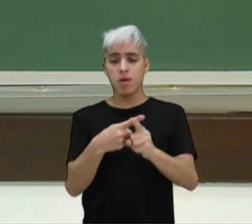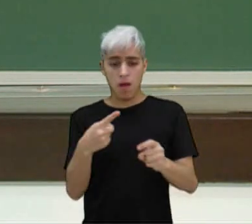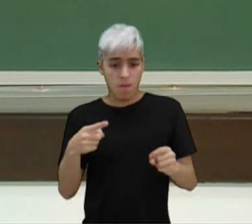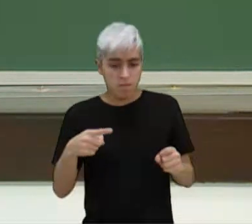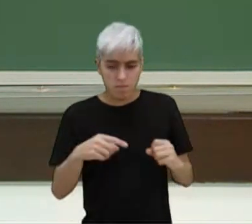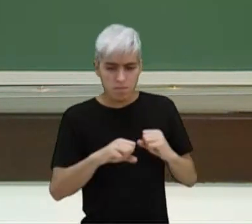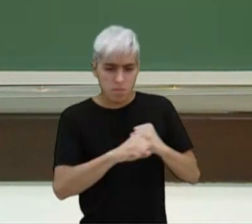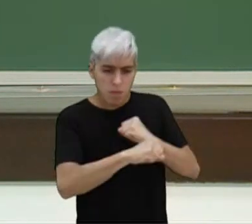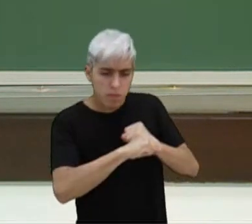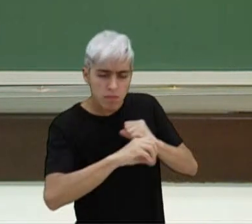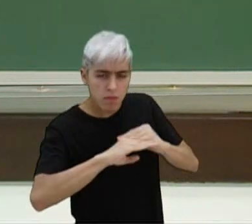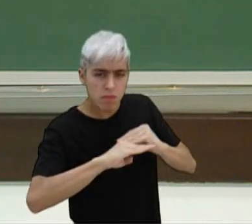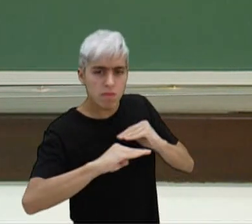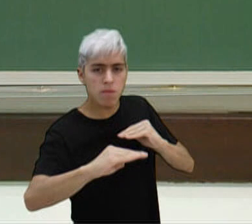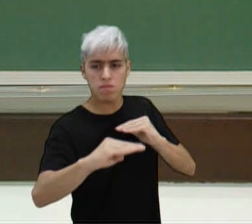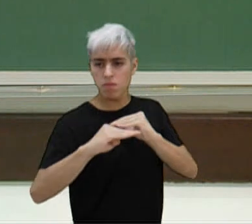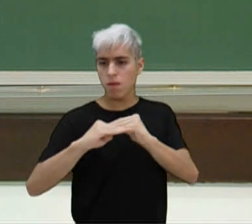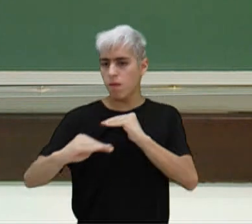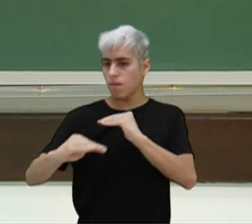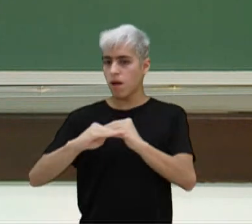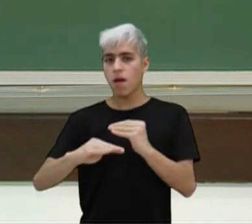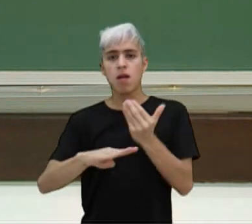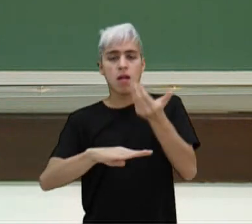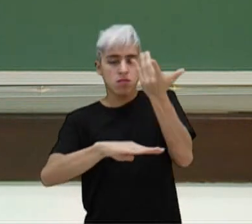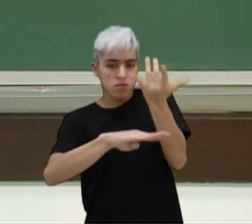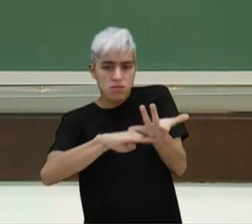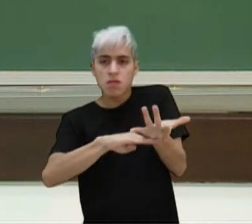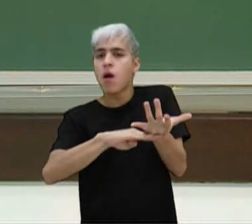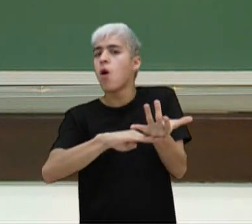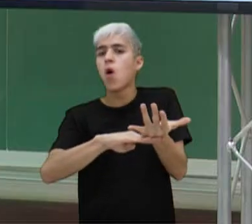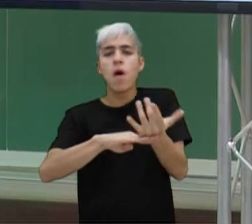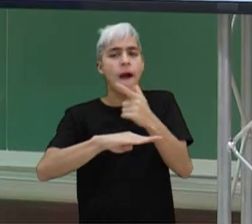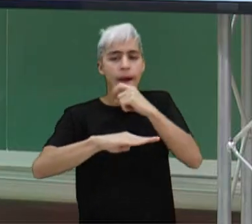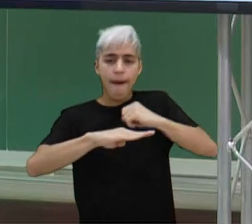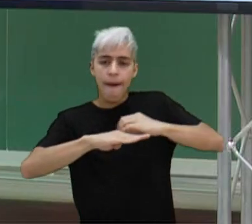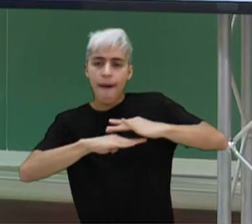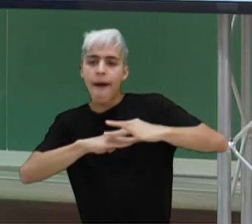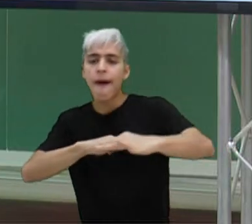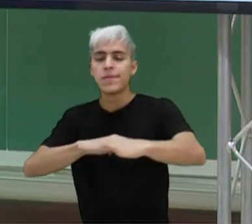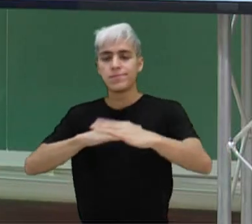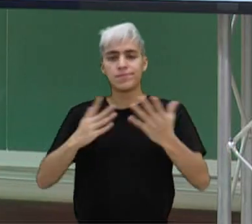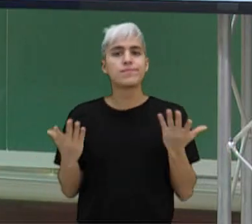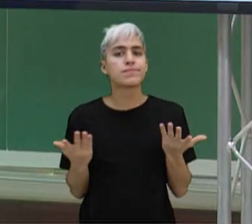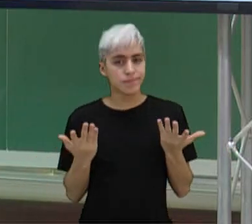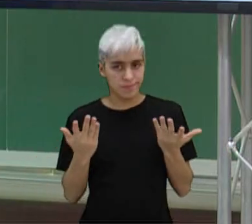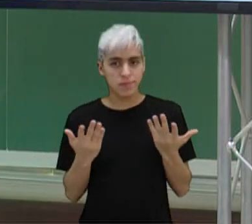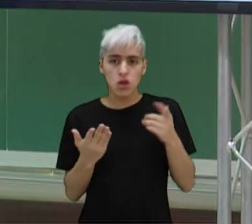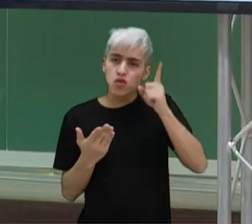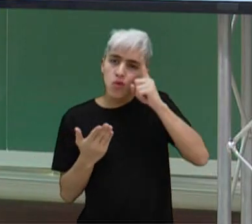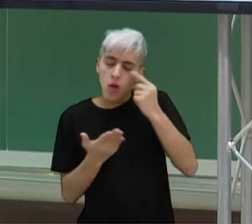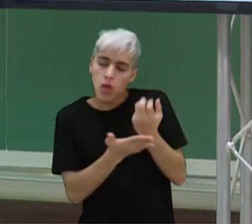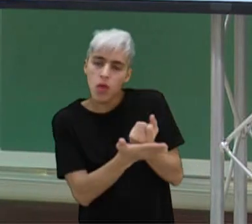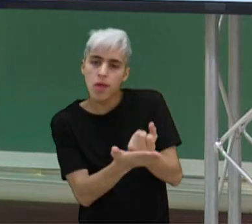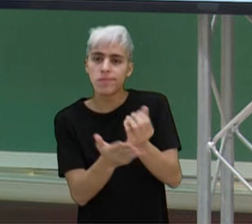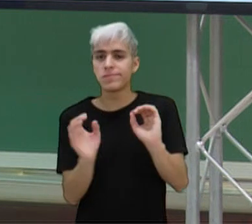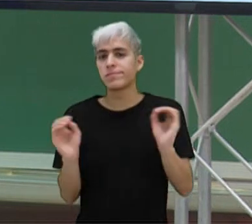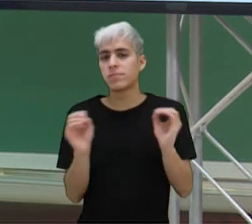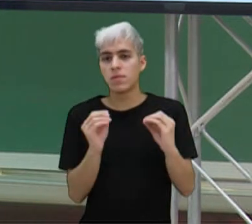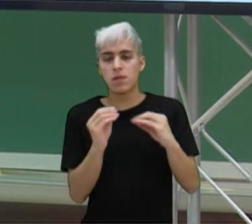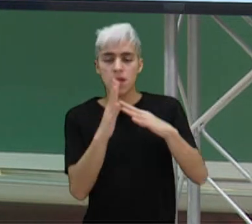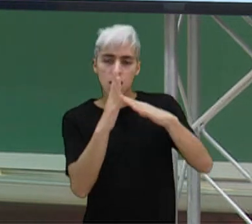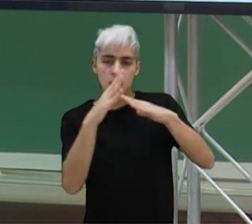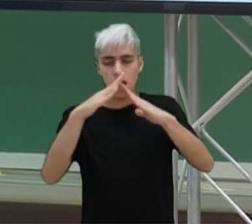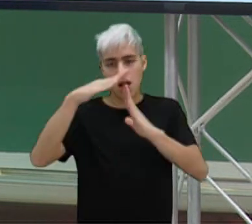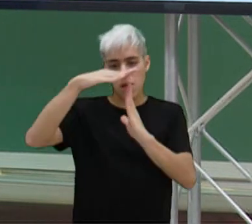uma grande parte toda de concreto, né, e essa água acaba não sendo absorvida regularmente pelo solo. Então,